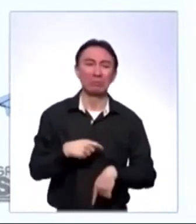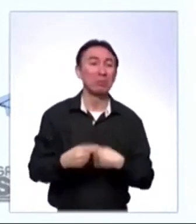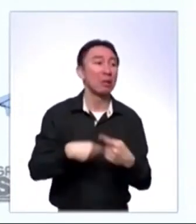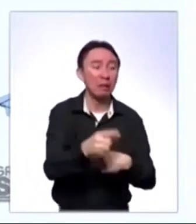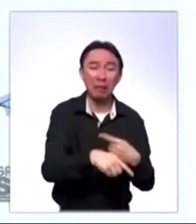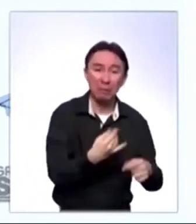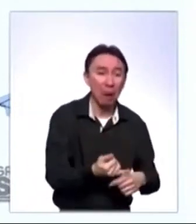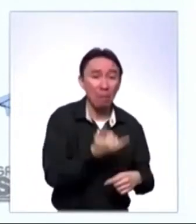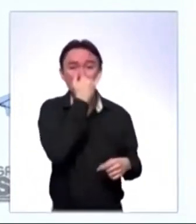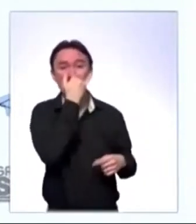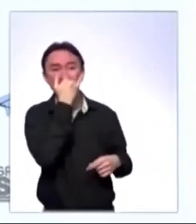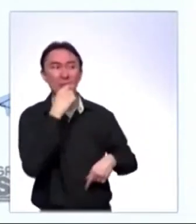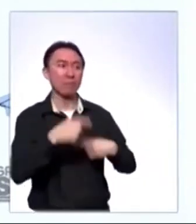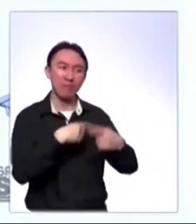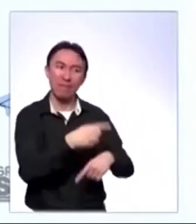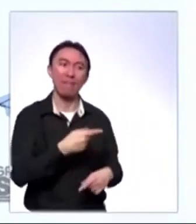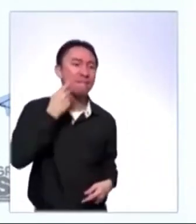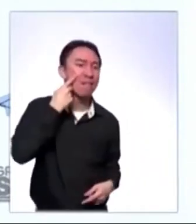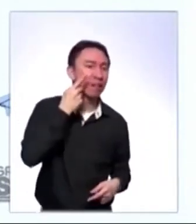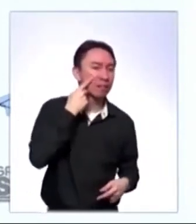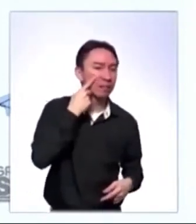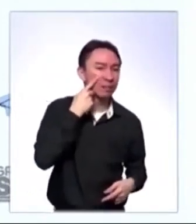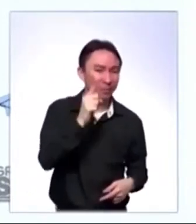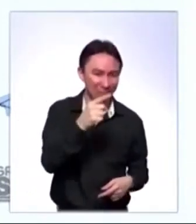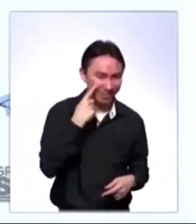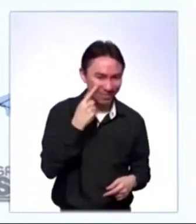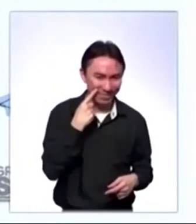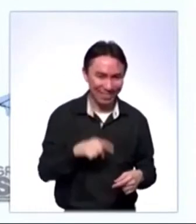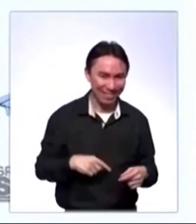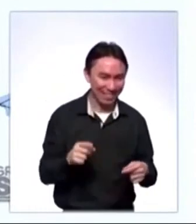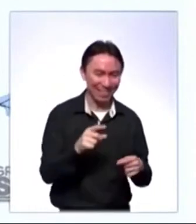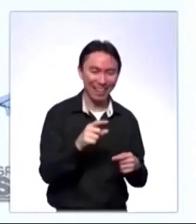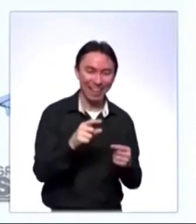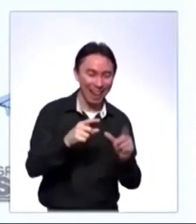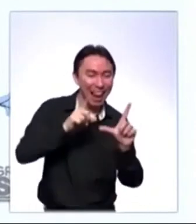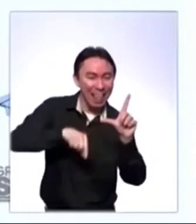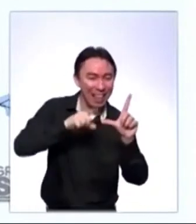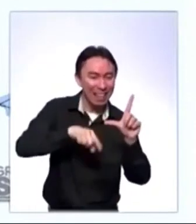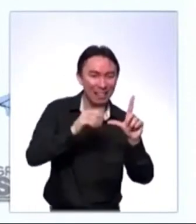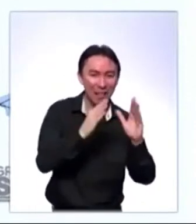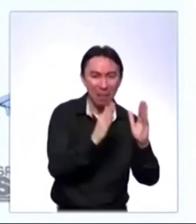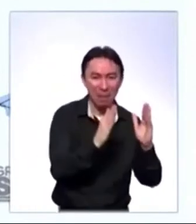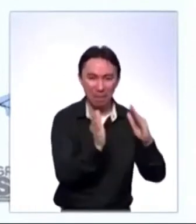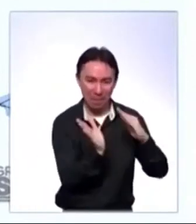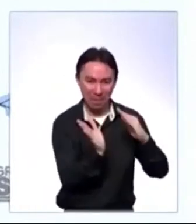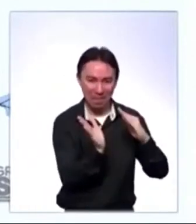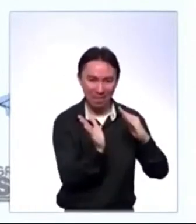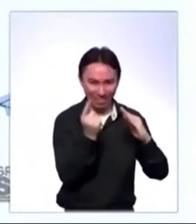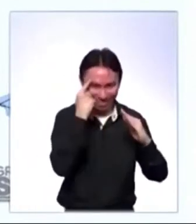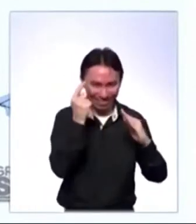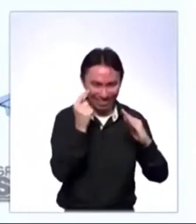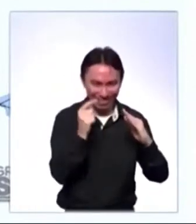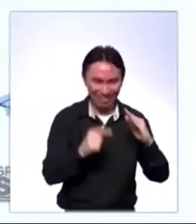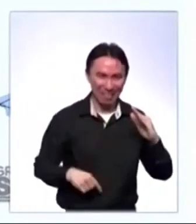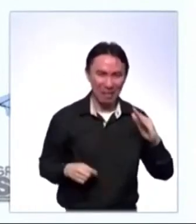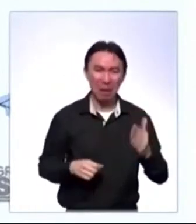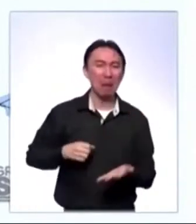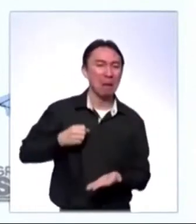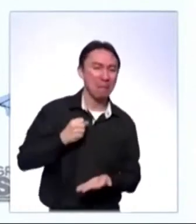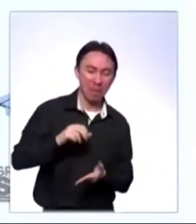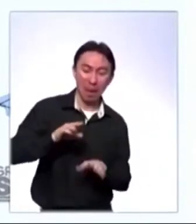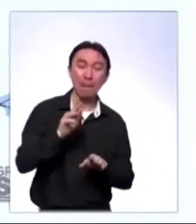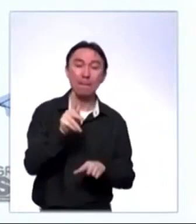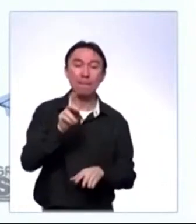veremos. Você viu? Está em itálico. Itálico quando essa letra está deitadinha, tá vendo? Arrepelando-se de raiva, batendo com o pé. Está